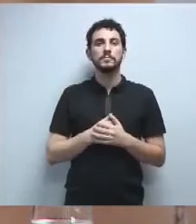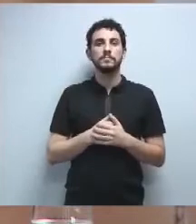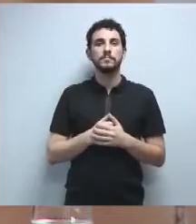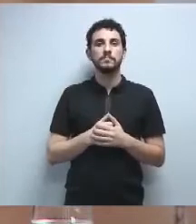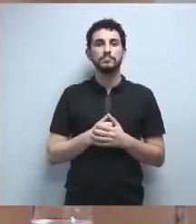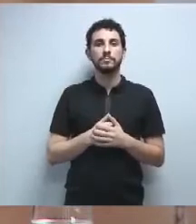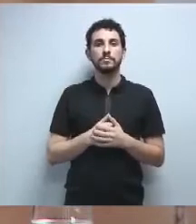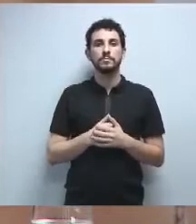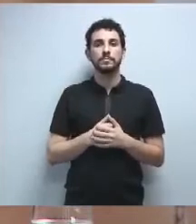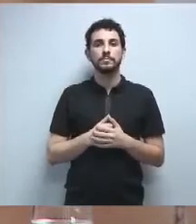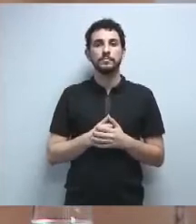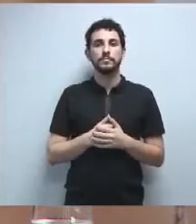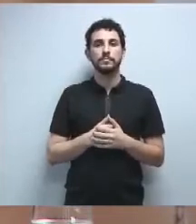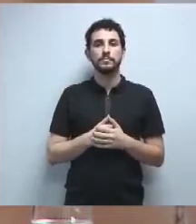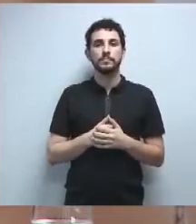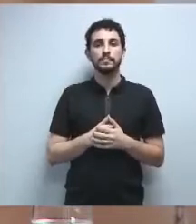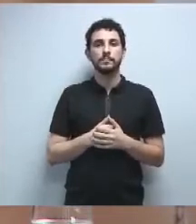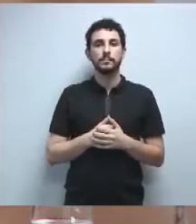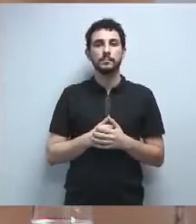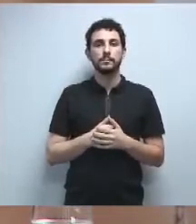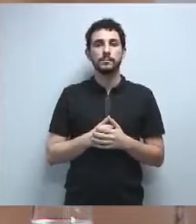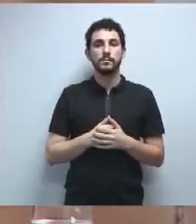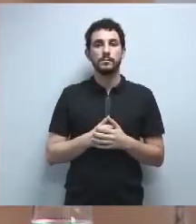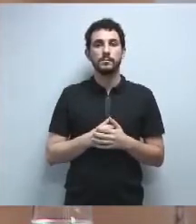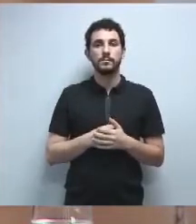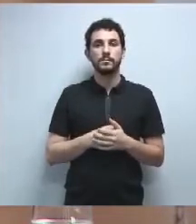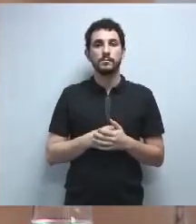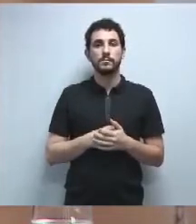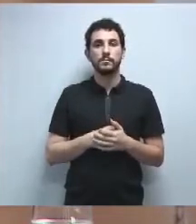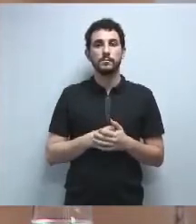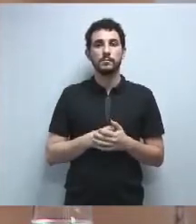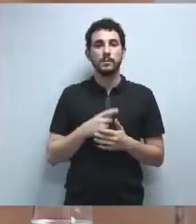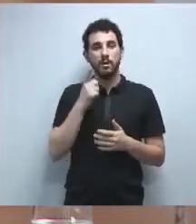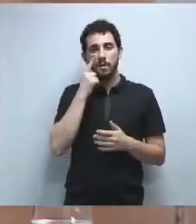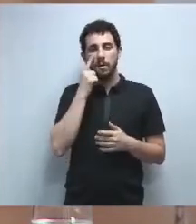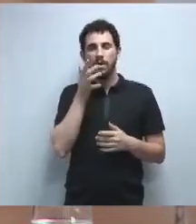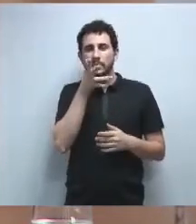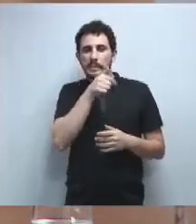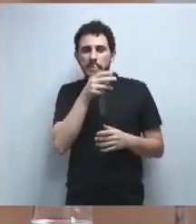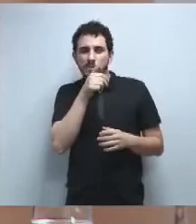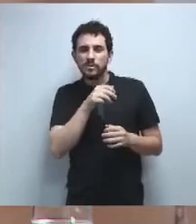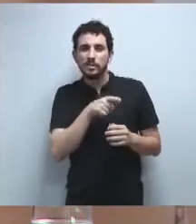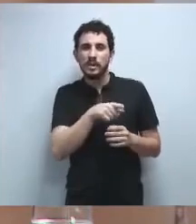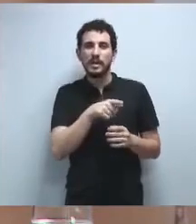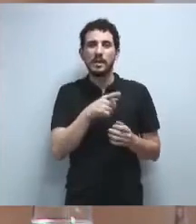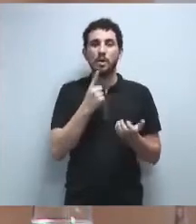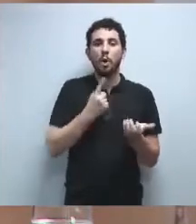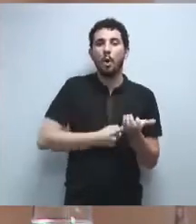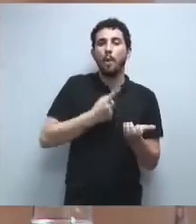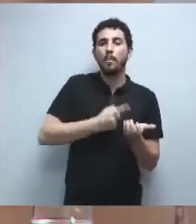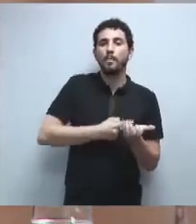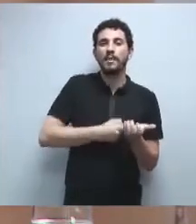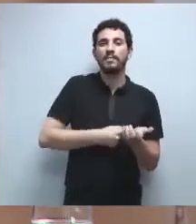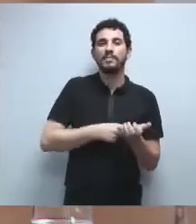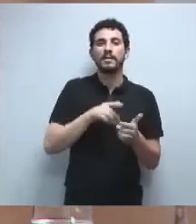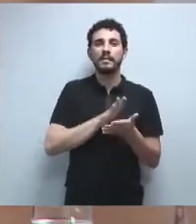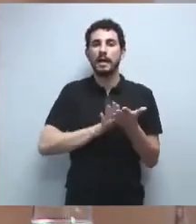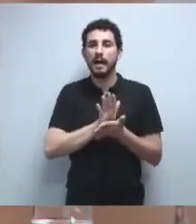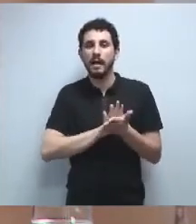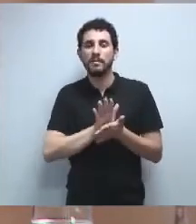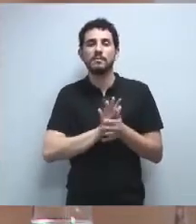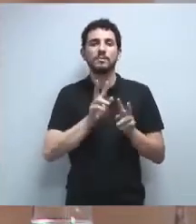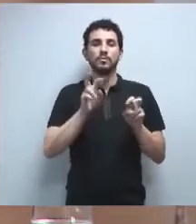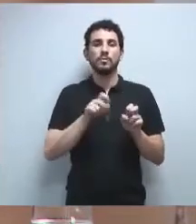pertence me diz assim olha dá um jeito aí você não se comprometer com nada com relação